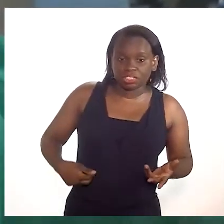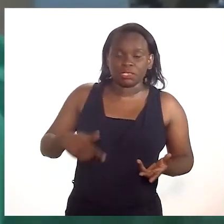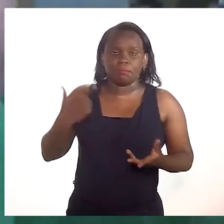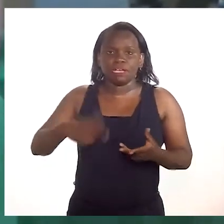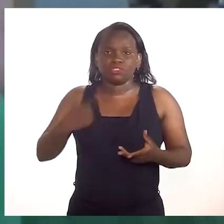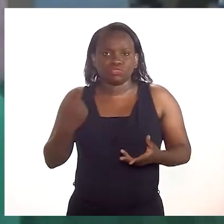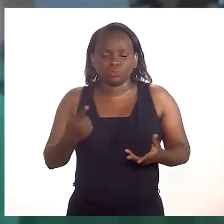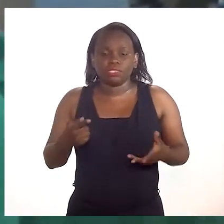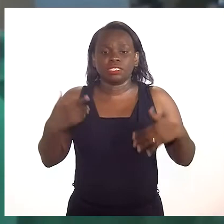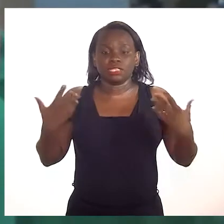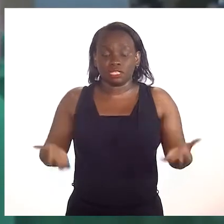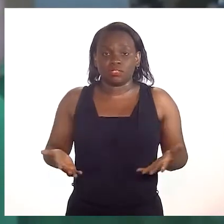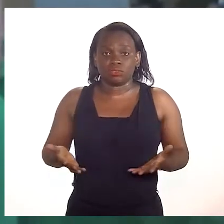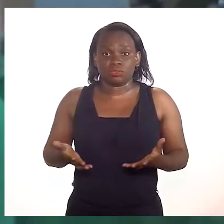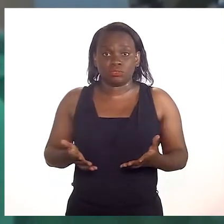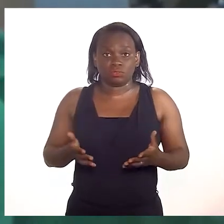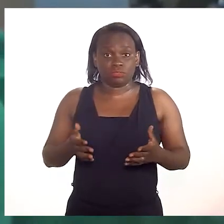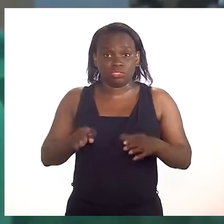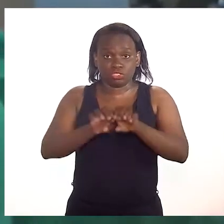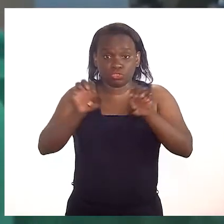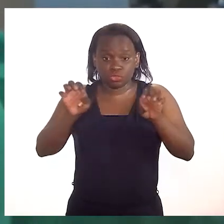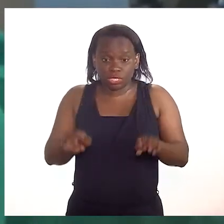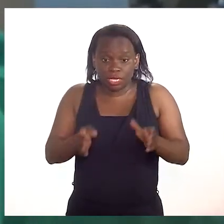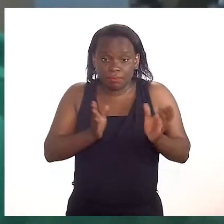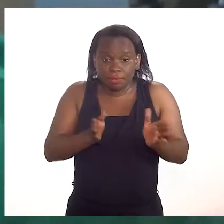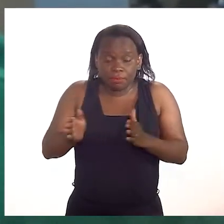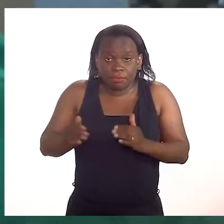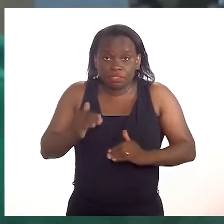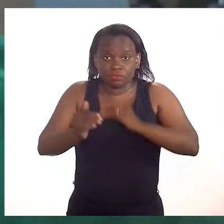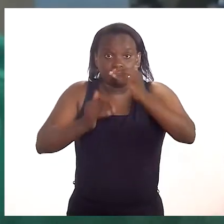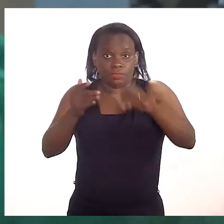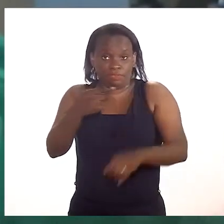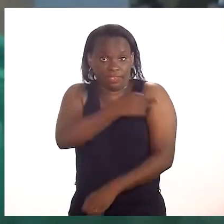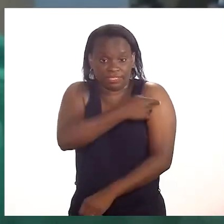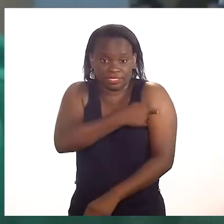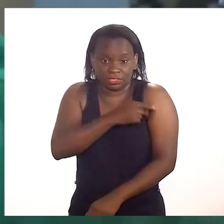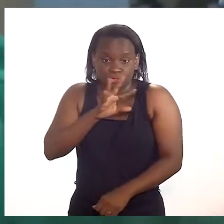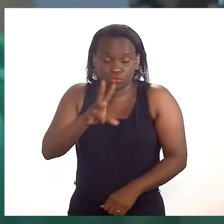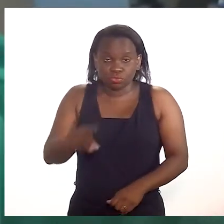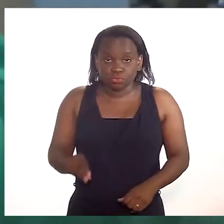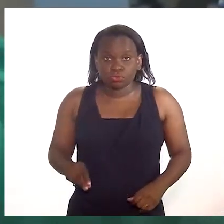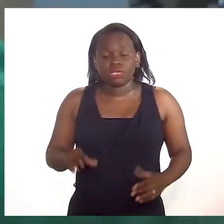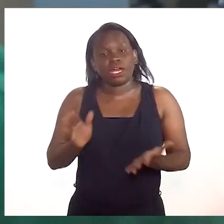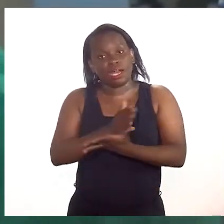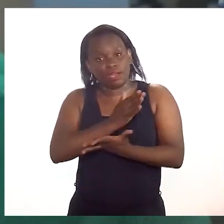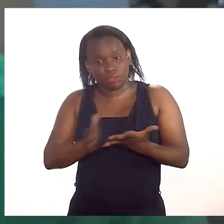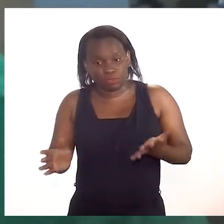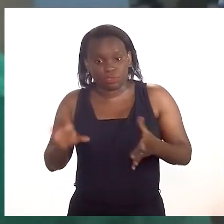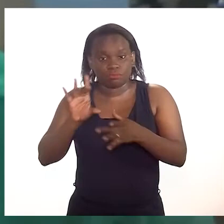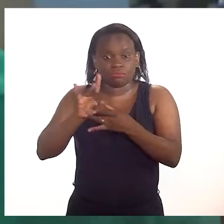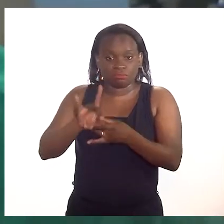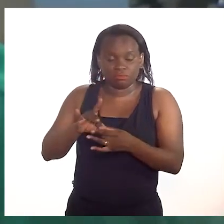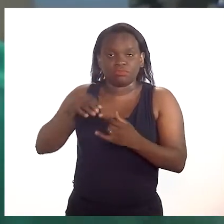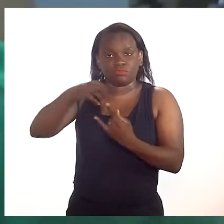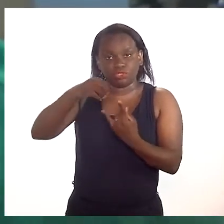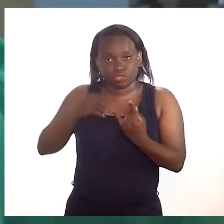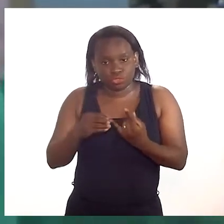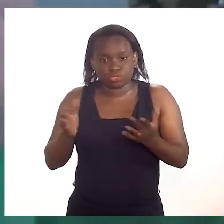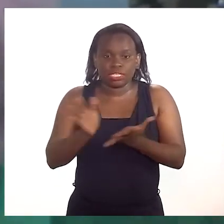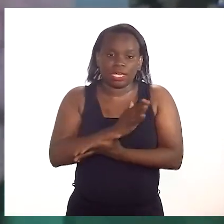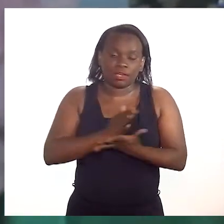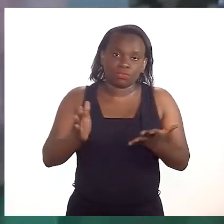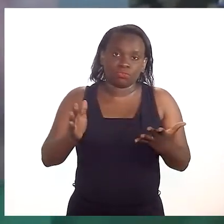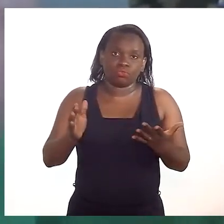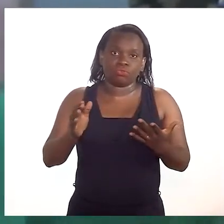China e mais uma. Quer dizer, para estruturar o desenvolvimento dessas vacinas, algumas estão ligadas à Fiocruz,